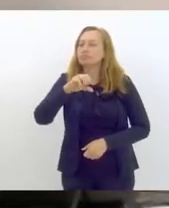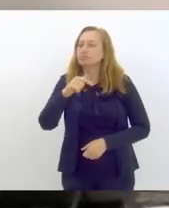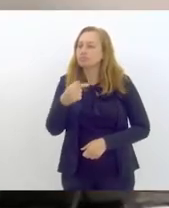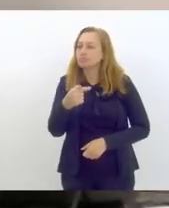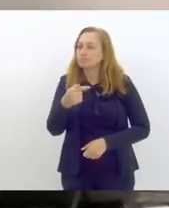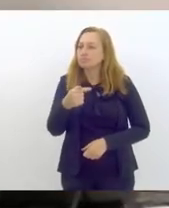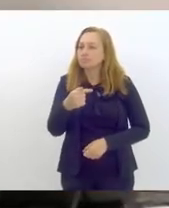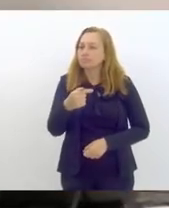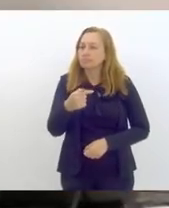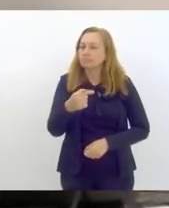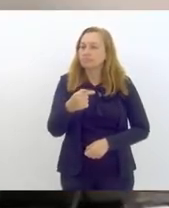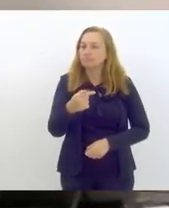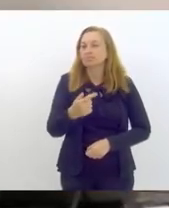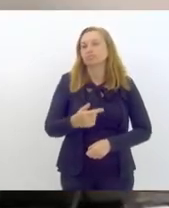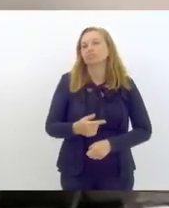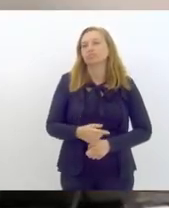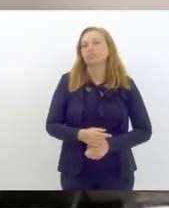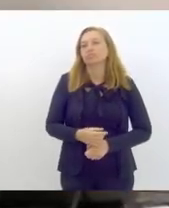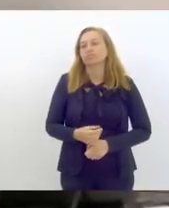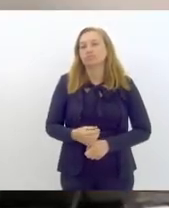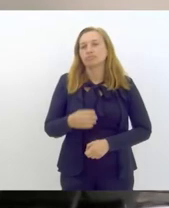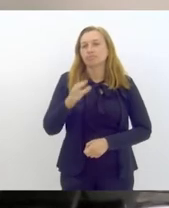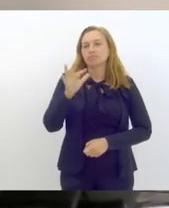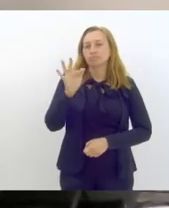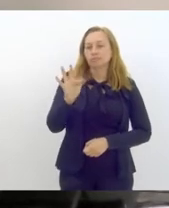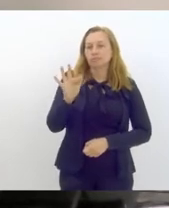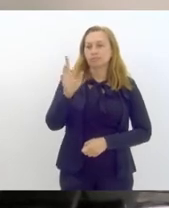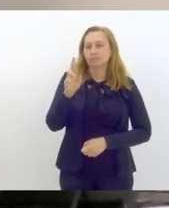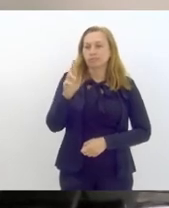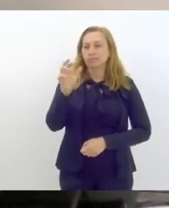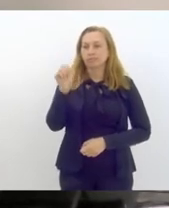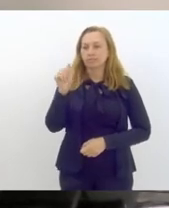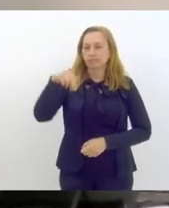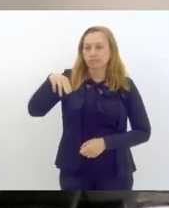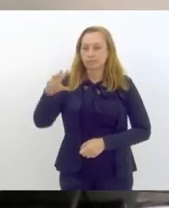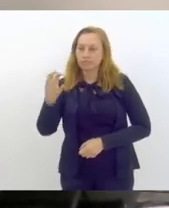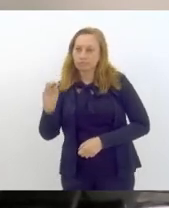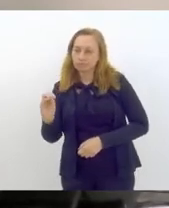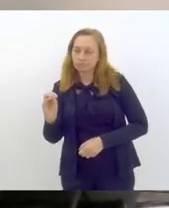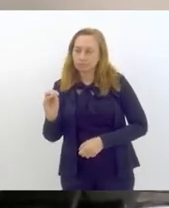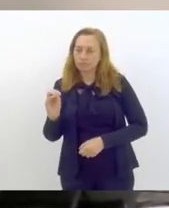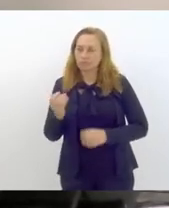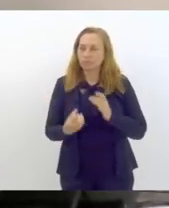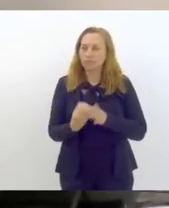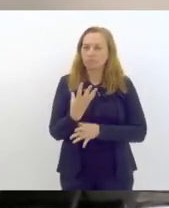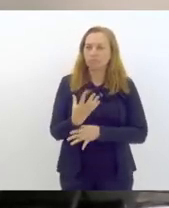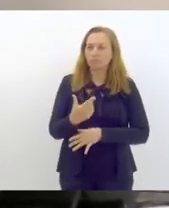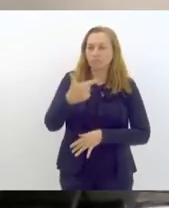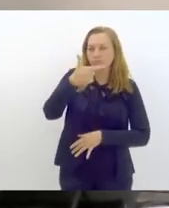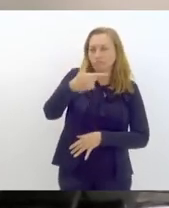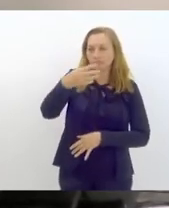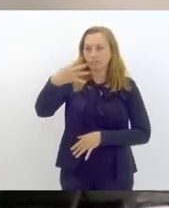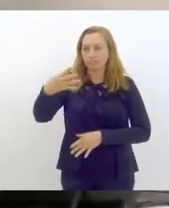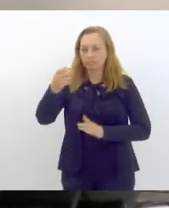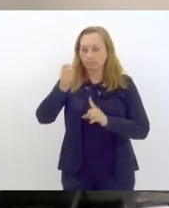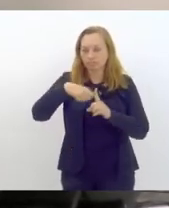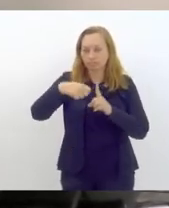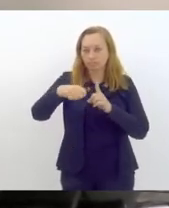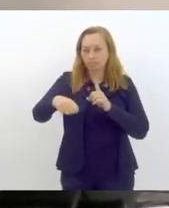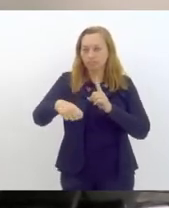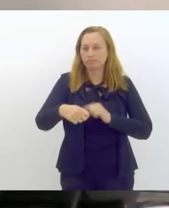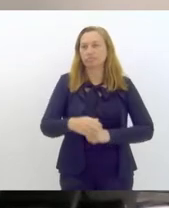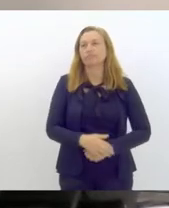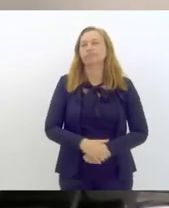47, de autoria do Francisco Abreu Victor, que determina que no prazo de 24 meses